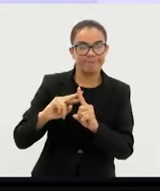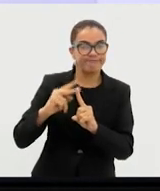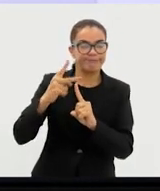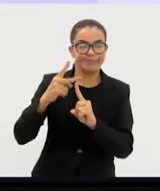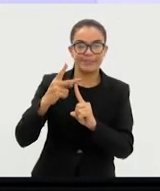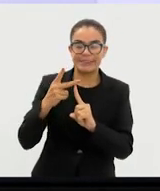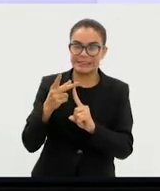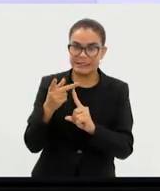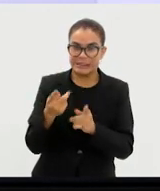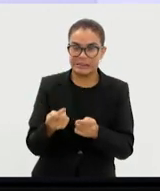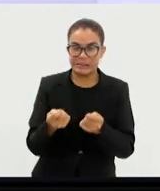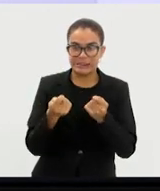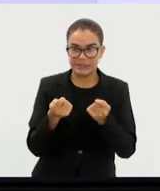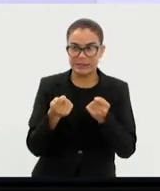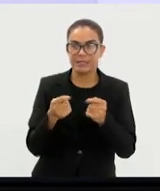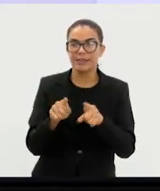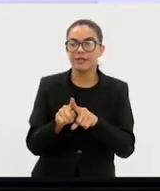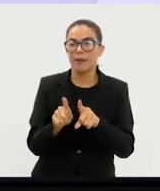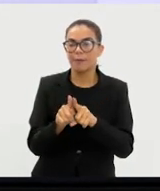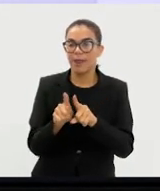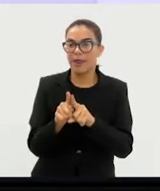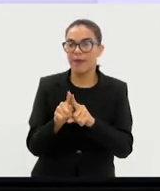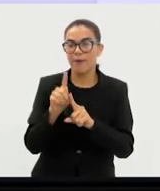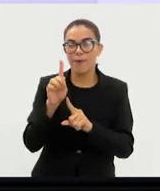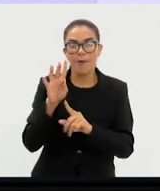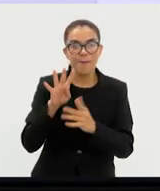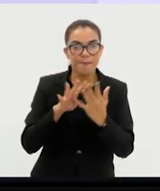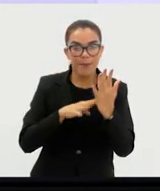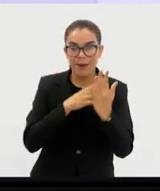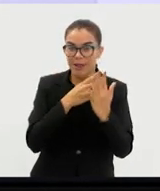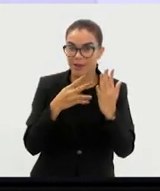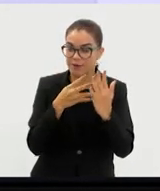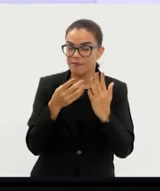834 milhões, o plano financeiro, que é o anterior,